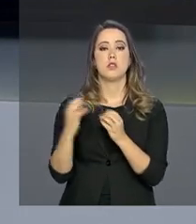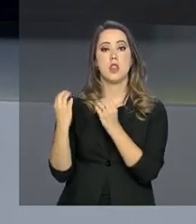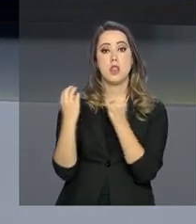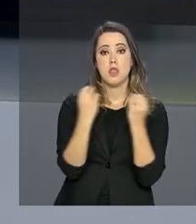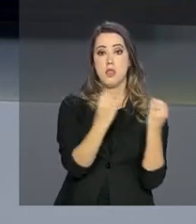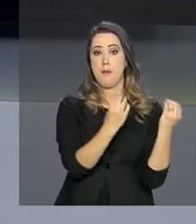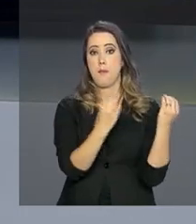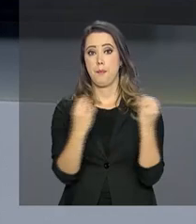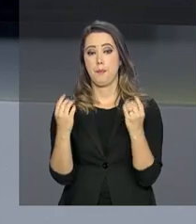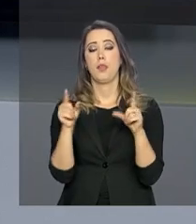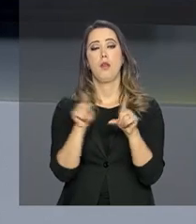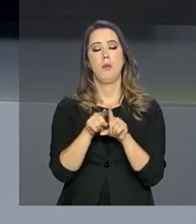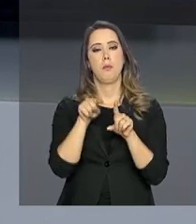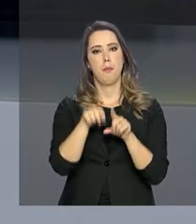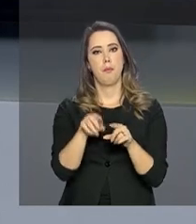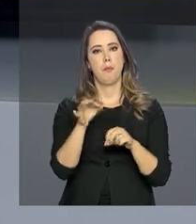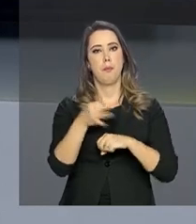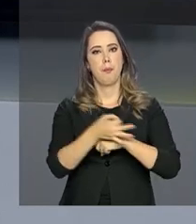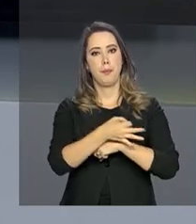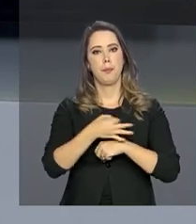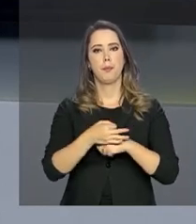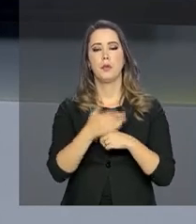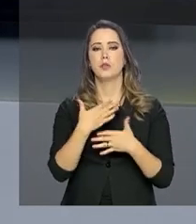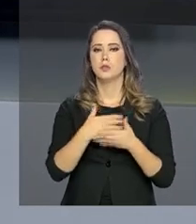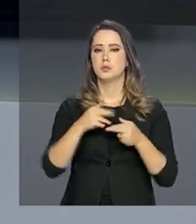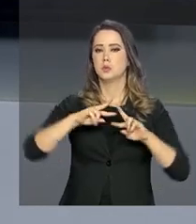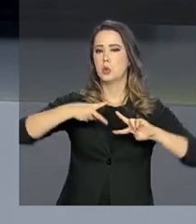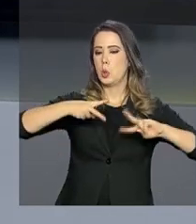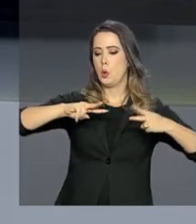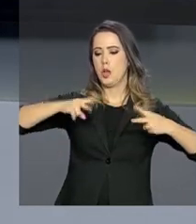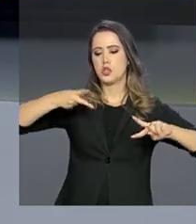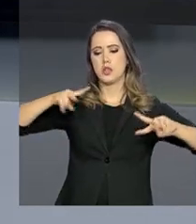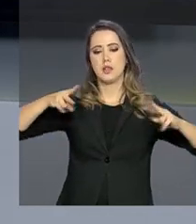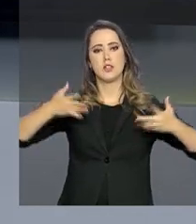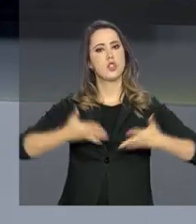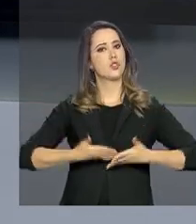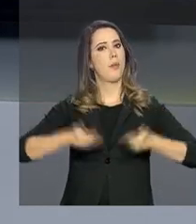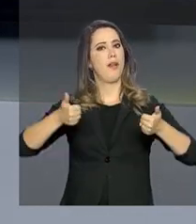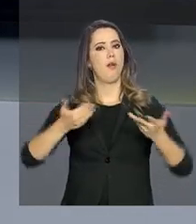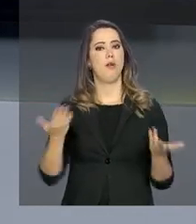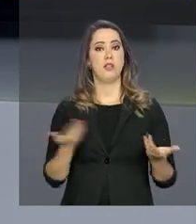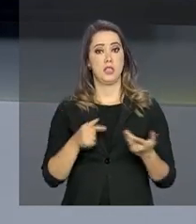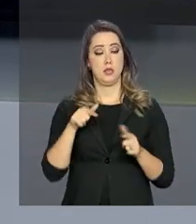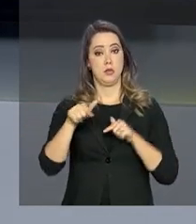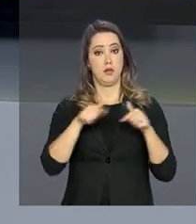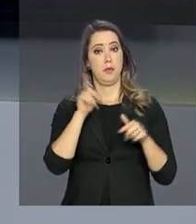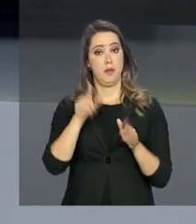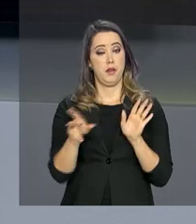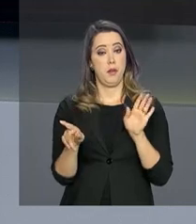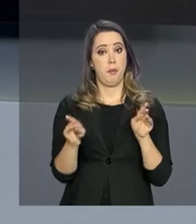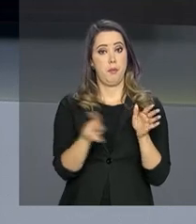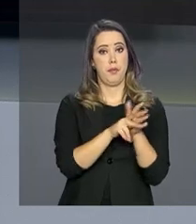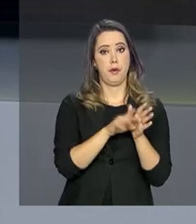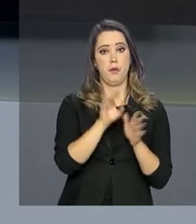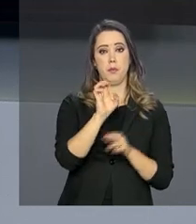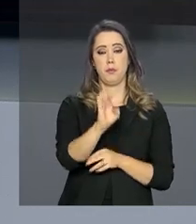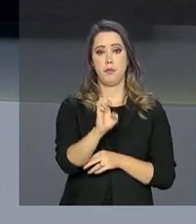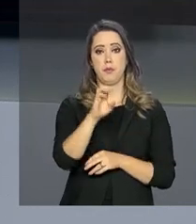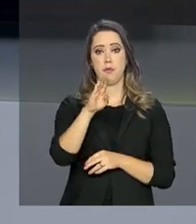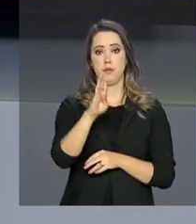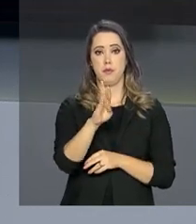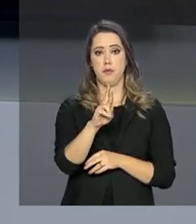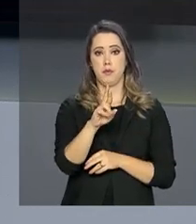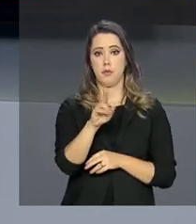partir de pesquisas genéticas por aqui quem desenvolve esse trabalho é a embrapa ea nossa reportagem nós vamos conhecer